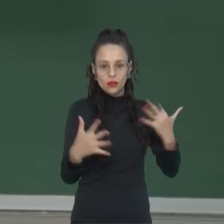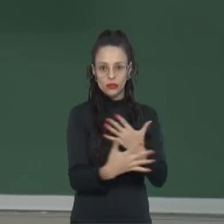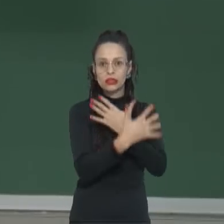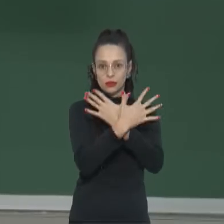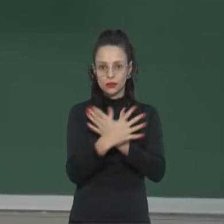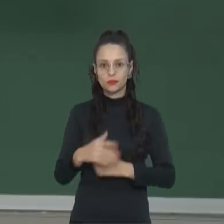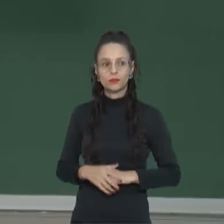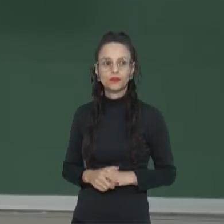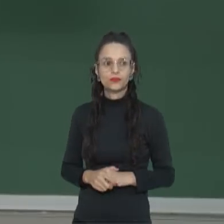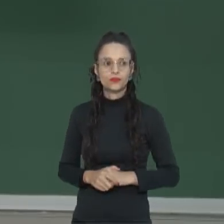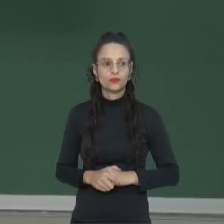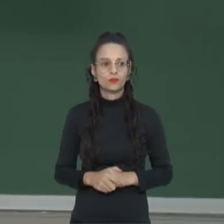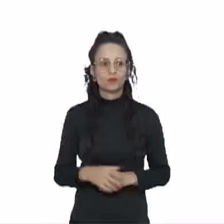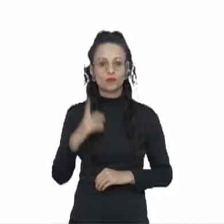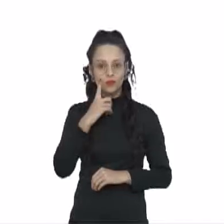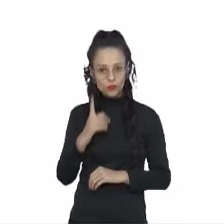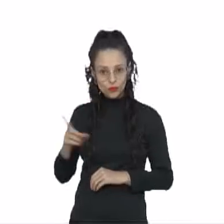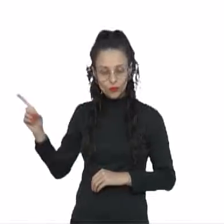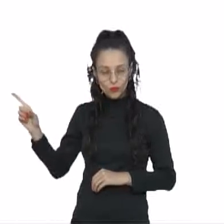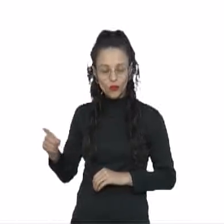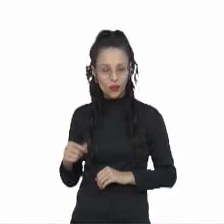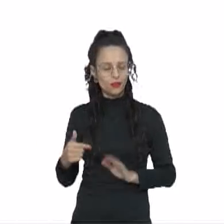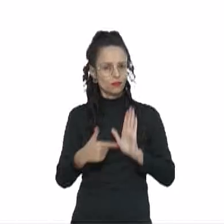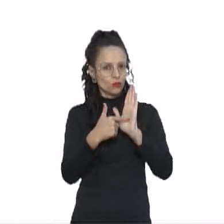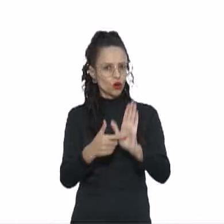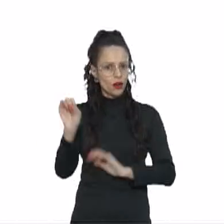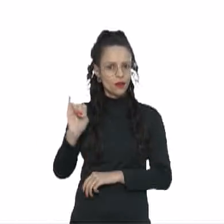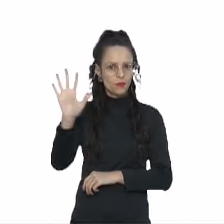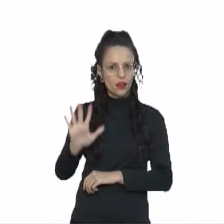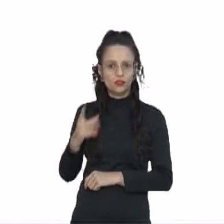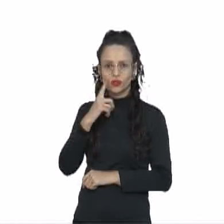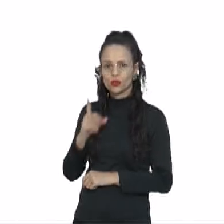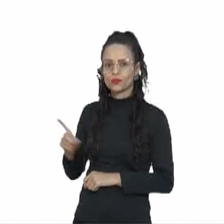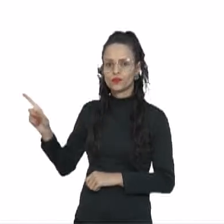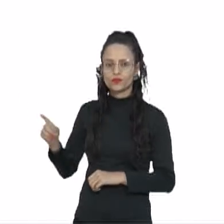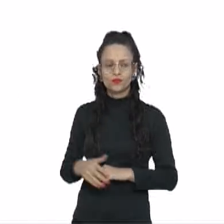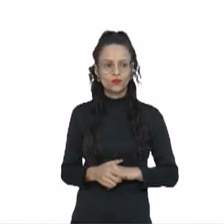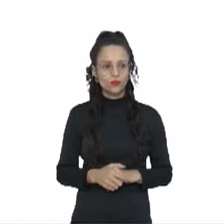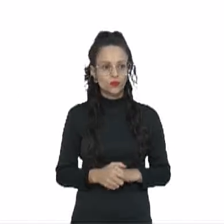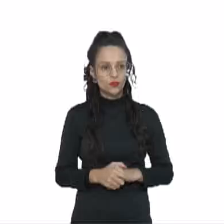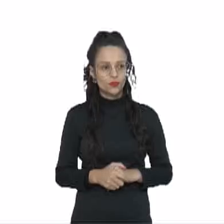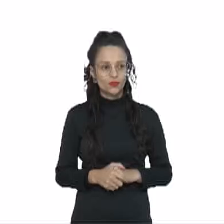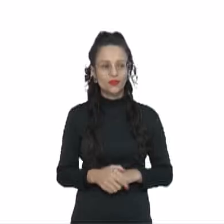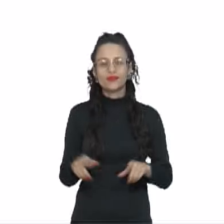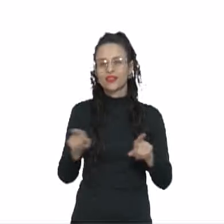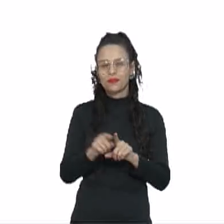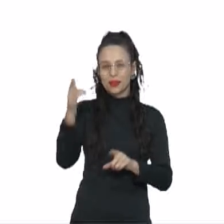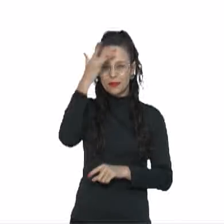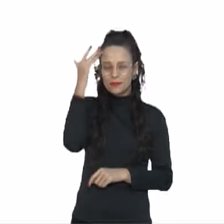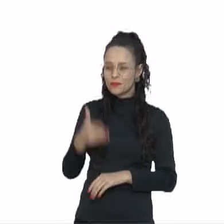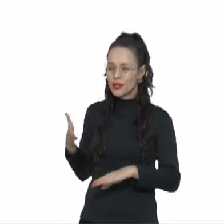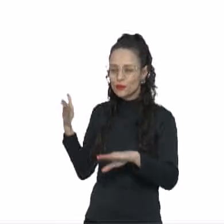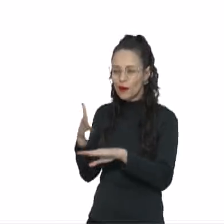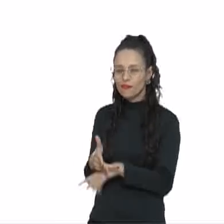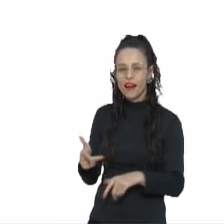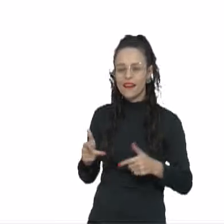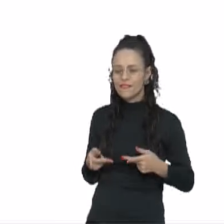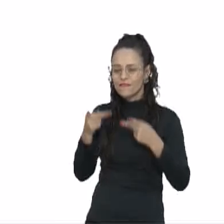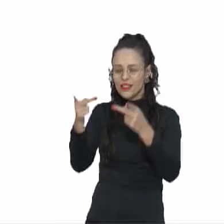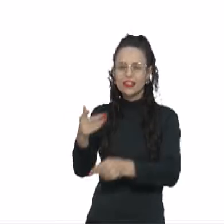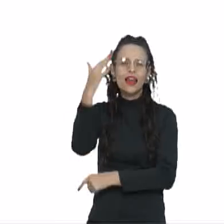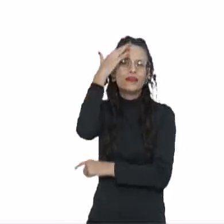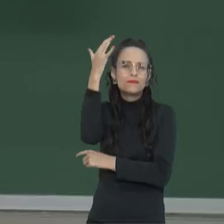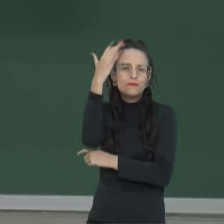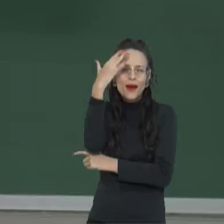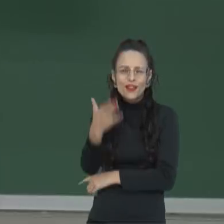Chapaquinã. Olha só, trouxe bastante imagens sobre essa estrada, inclusive de turistas, deve ser muito legal, você imagine, né, como diz o outro,